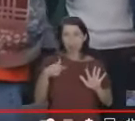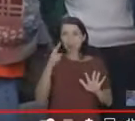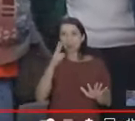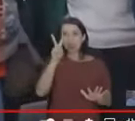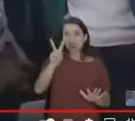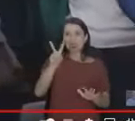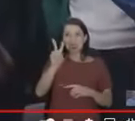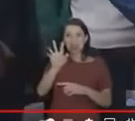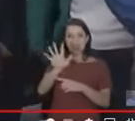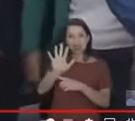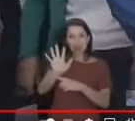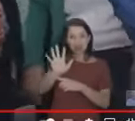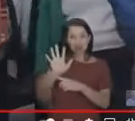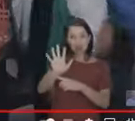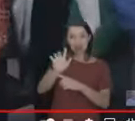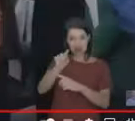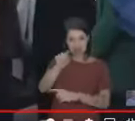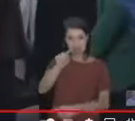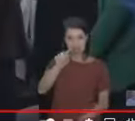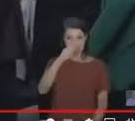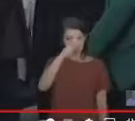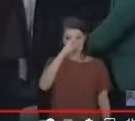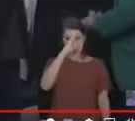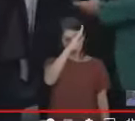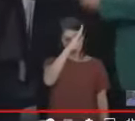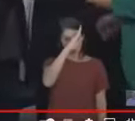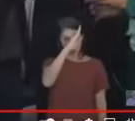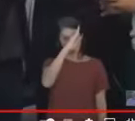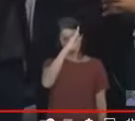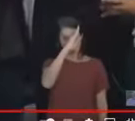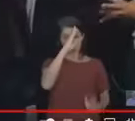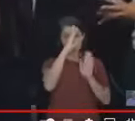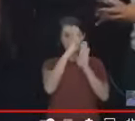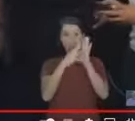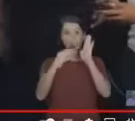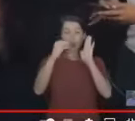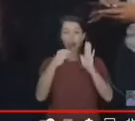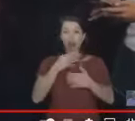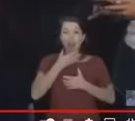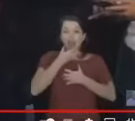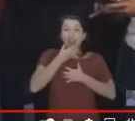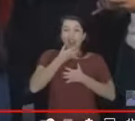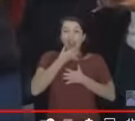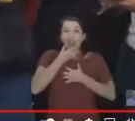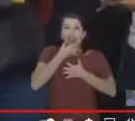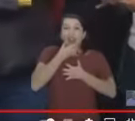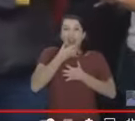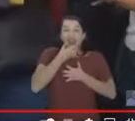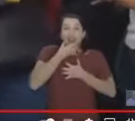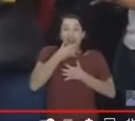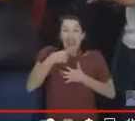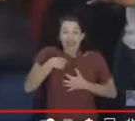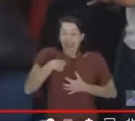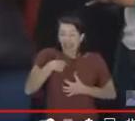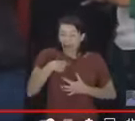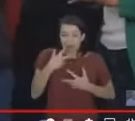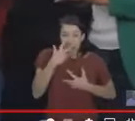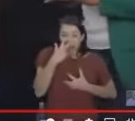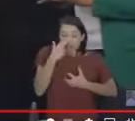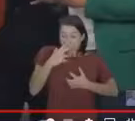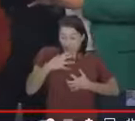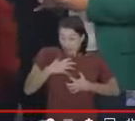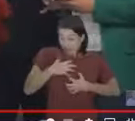vez e mais uma vez, assim como a mãe de 700 mil pessoas. Eu quero